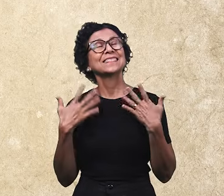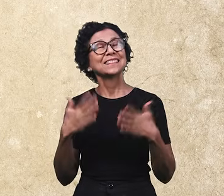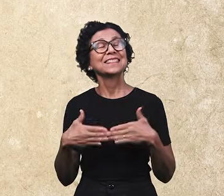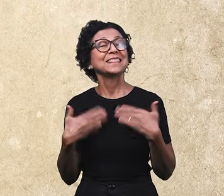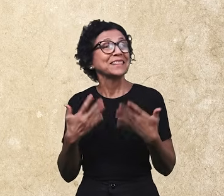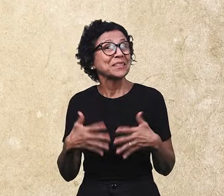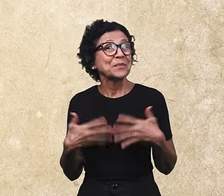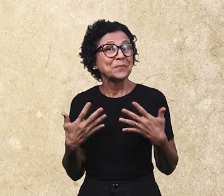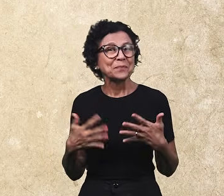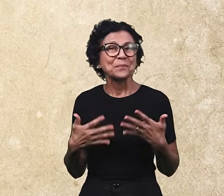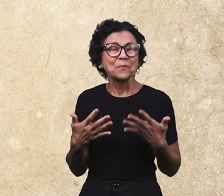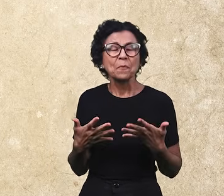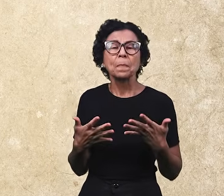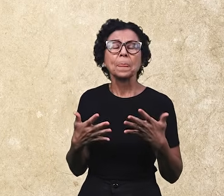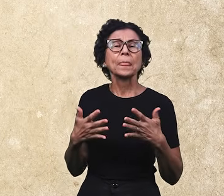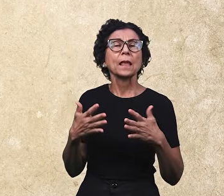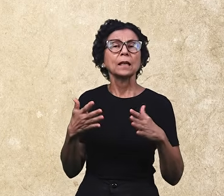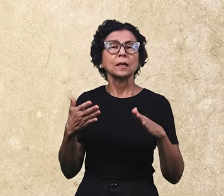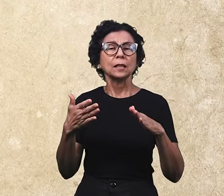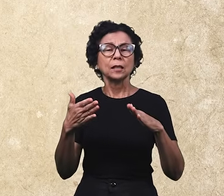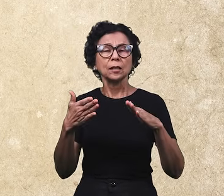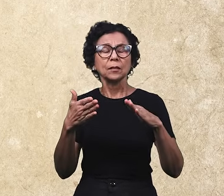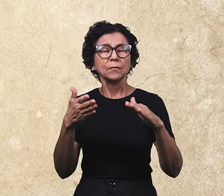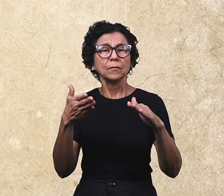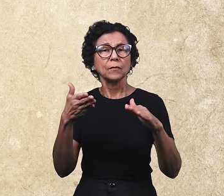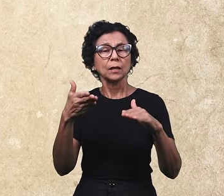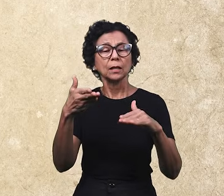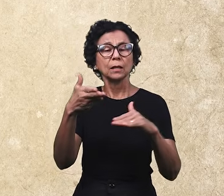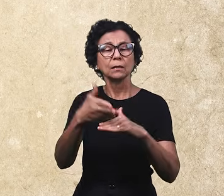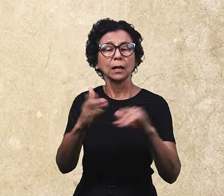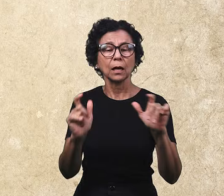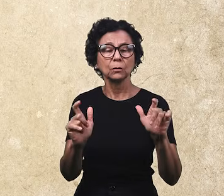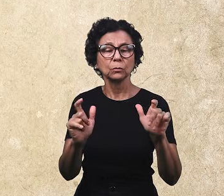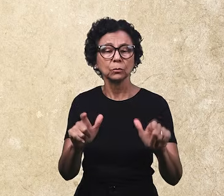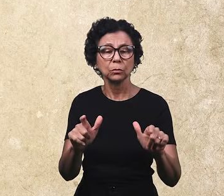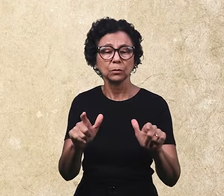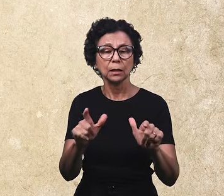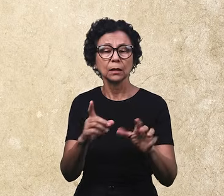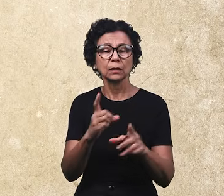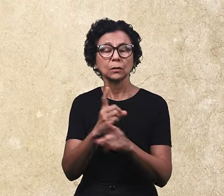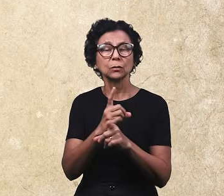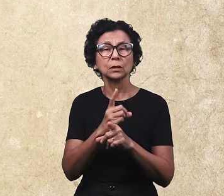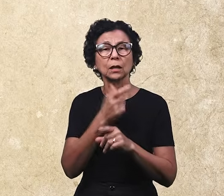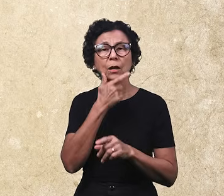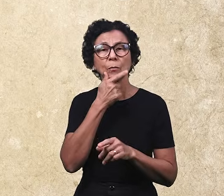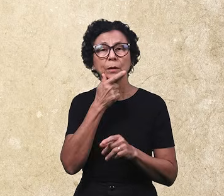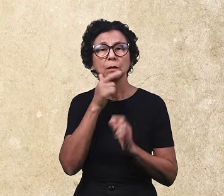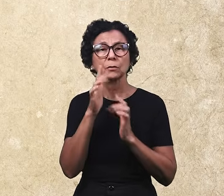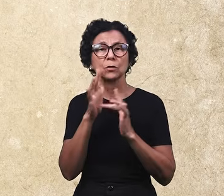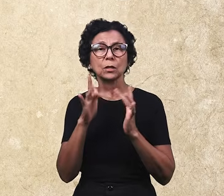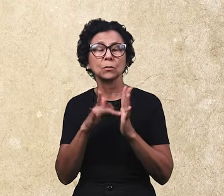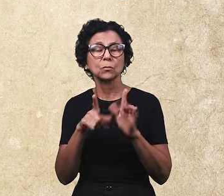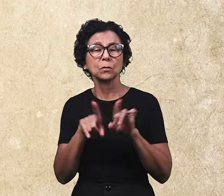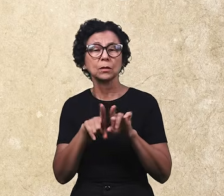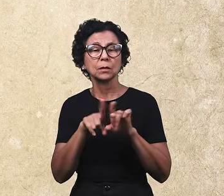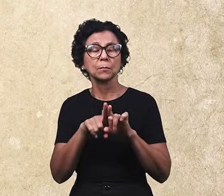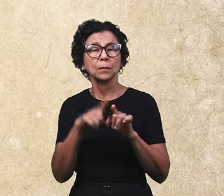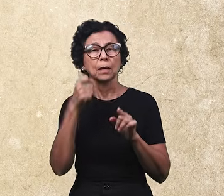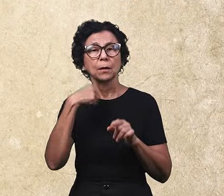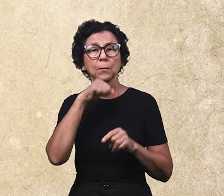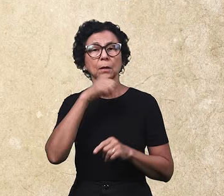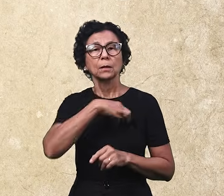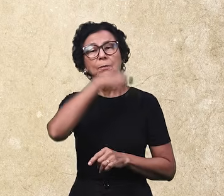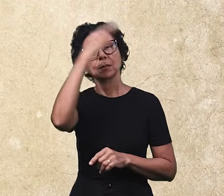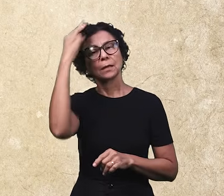com grande alegria. E entrando na casa, acharam o menino com Maria, sua mãe,